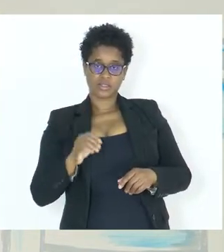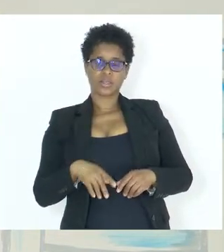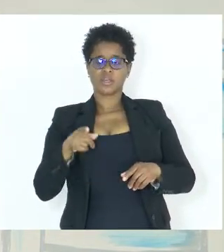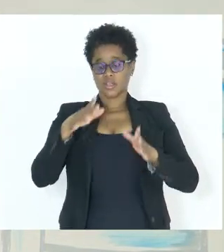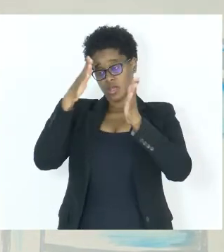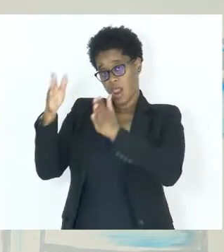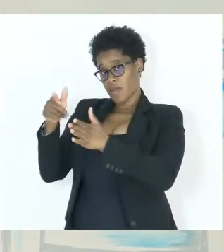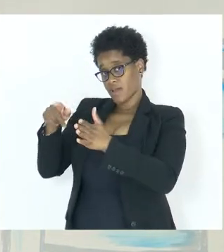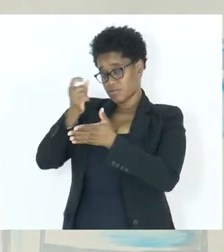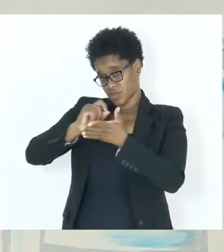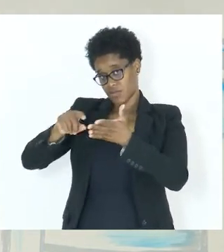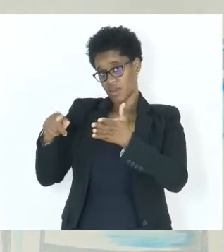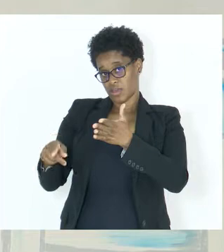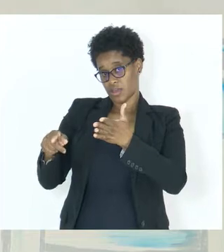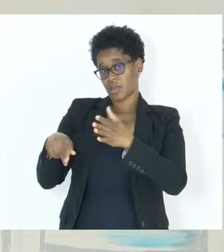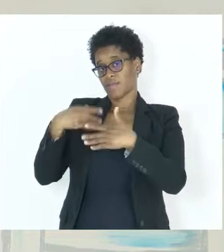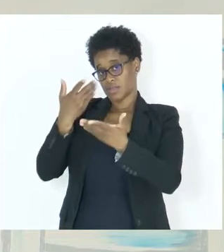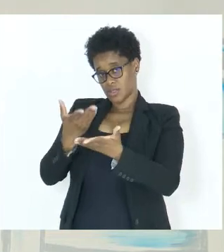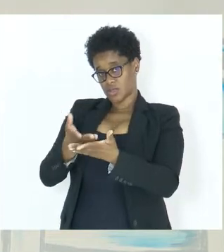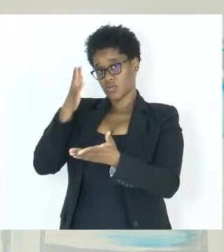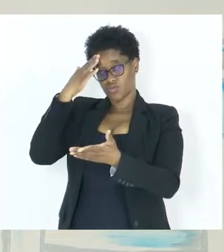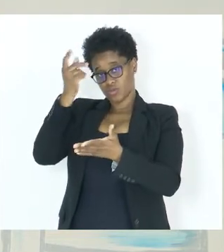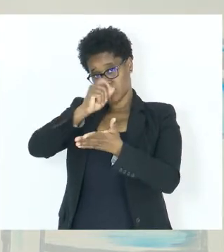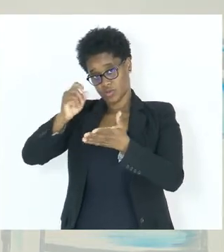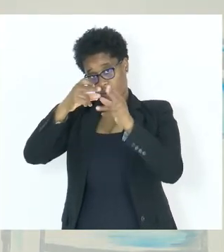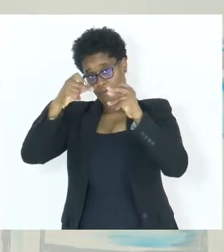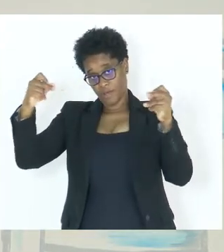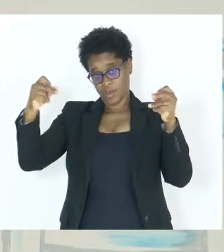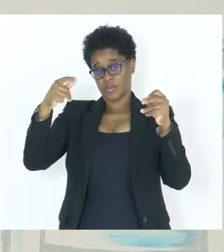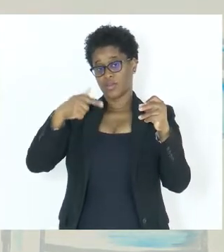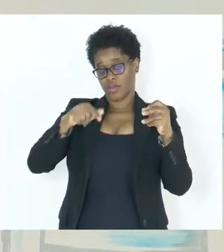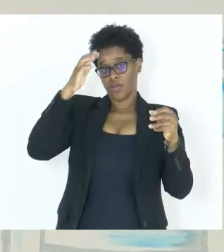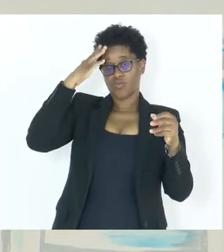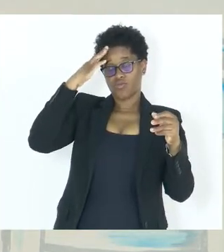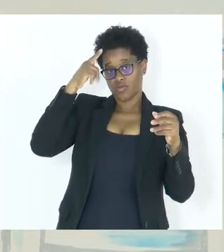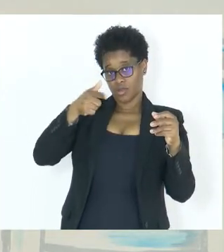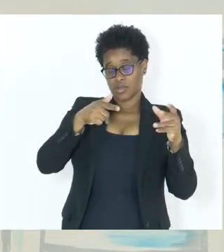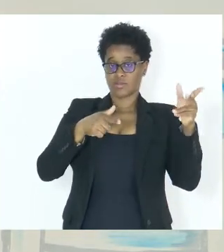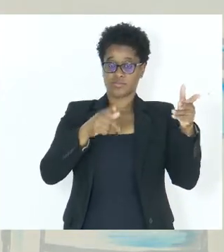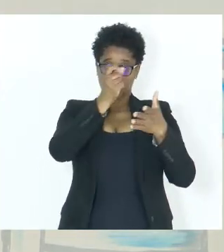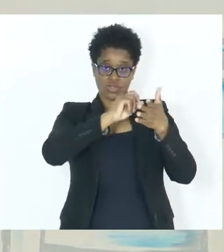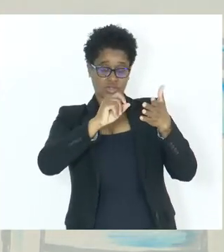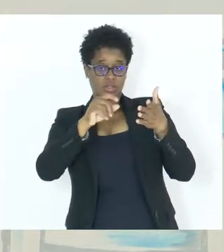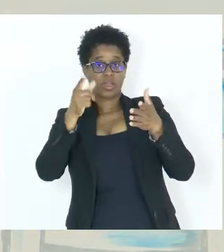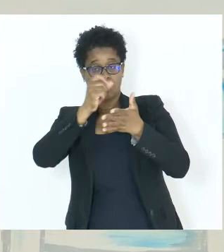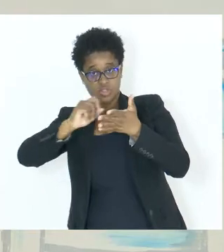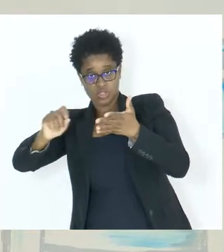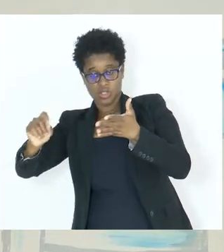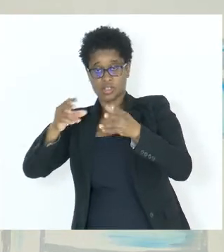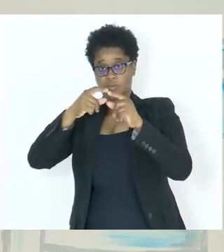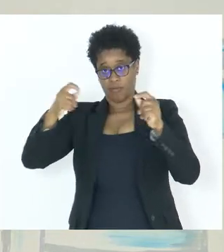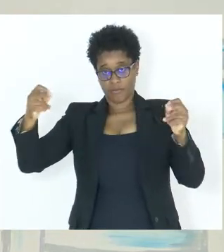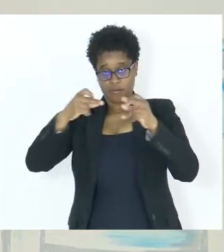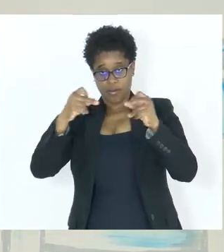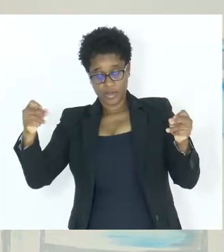temos preenchido aqui, representação por extenso. Temos números ordinais, mas escrita por extenso, certo?